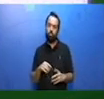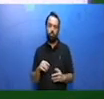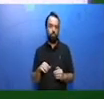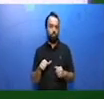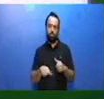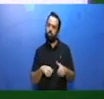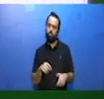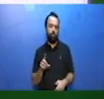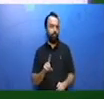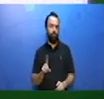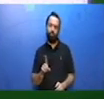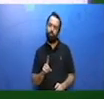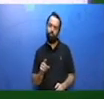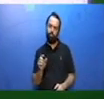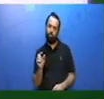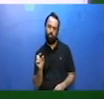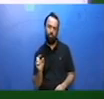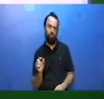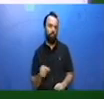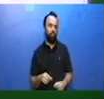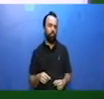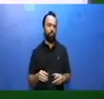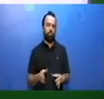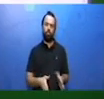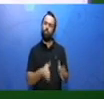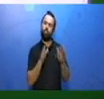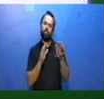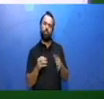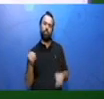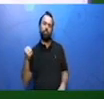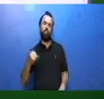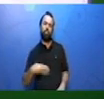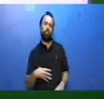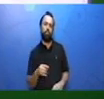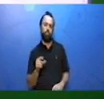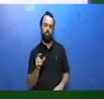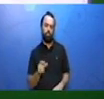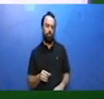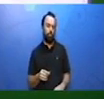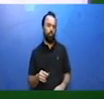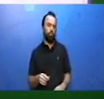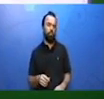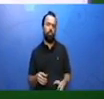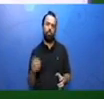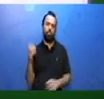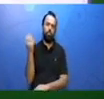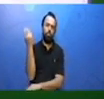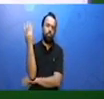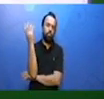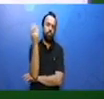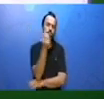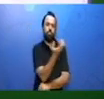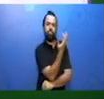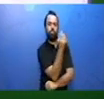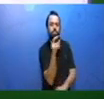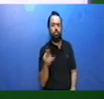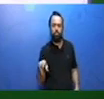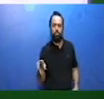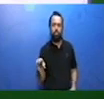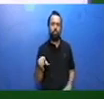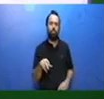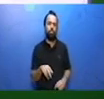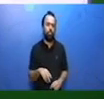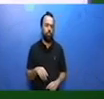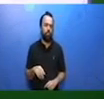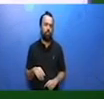muito, ou um ou outro prédio novo e por toda parte as mesmas árvores e até pode-se dizer